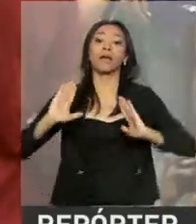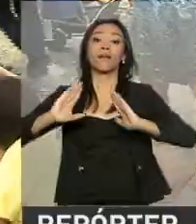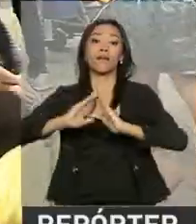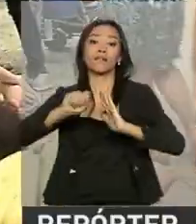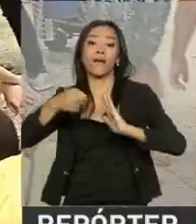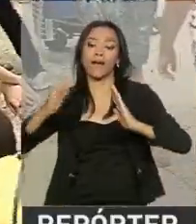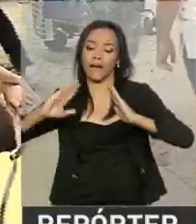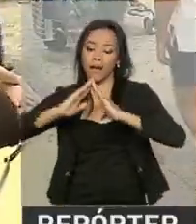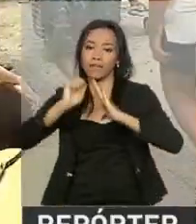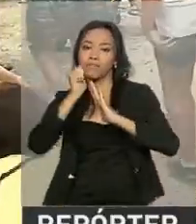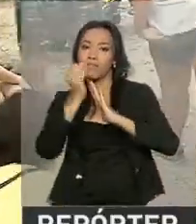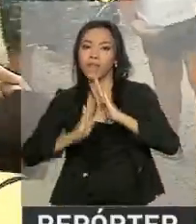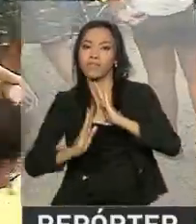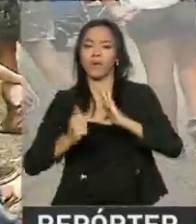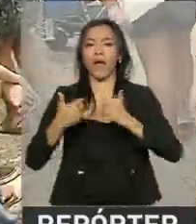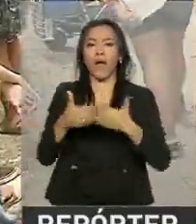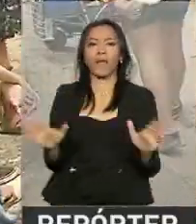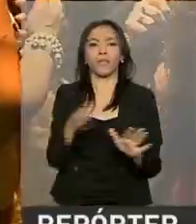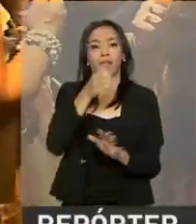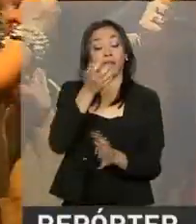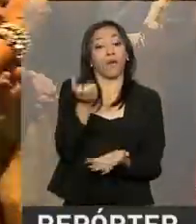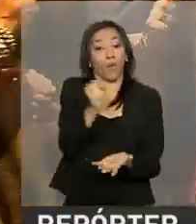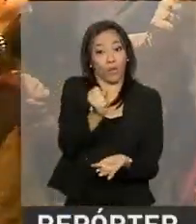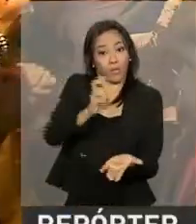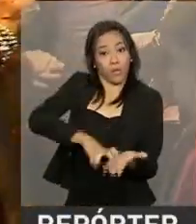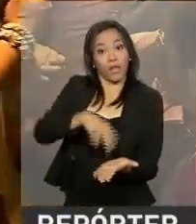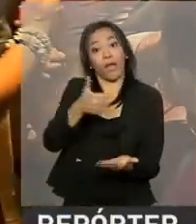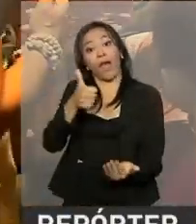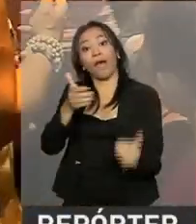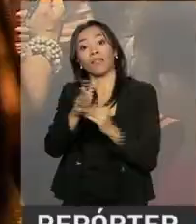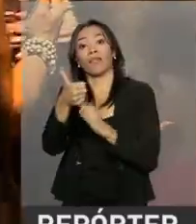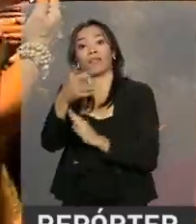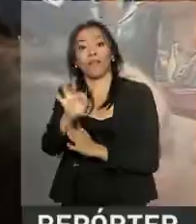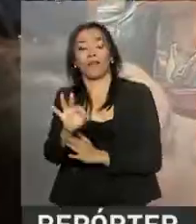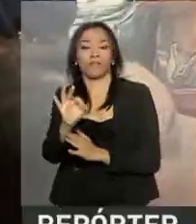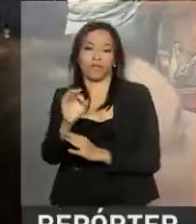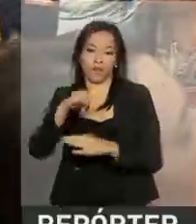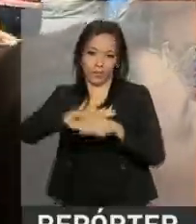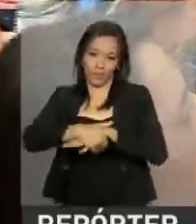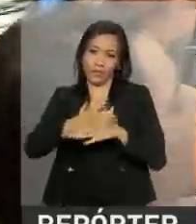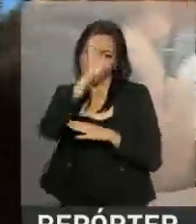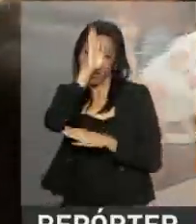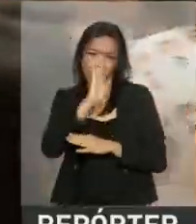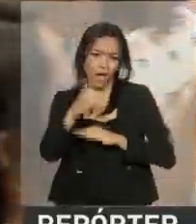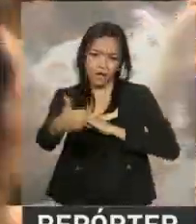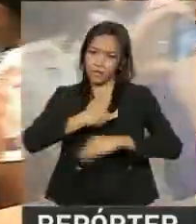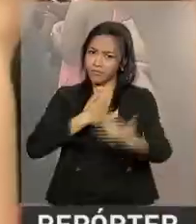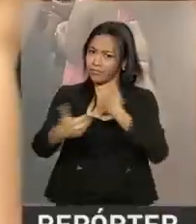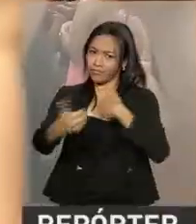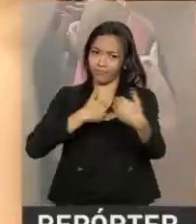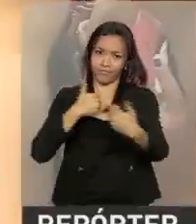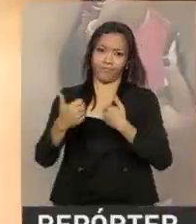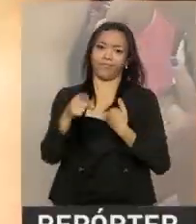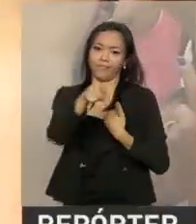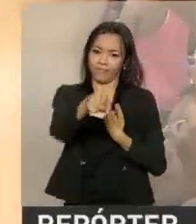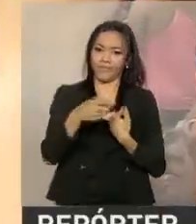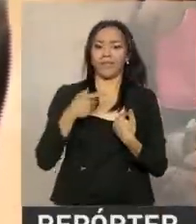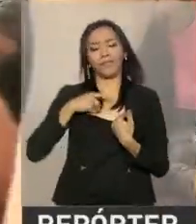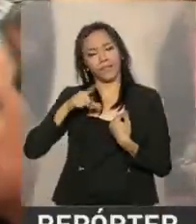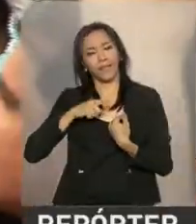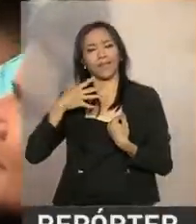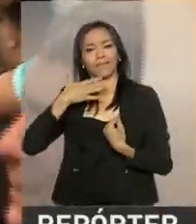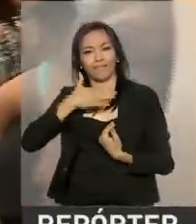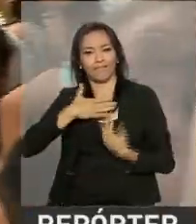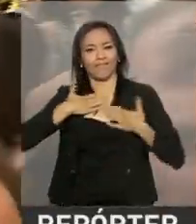está aberta das 10 da manhã às oito da noite a entrada é gratuita ea tirar pela impressão dos visitantes a direção é